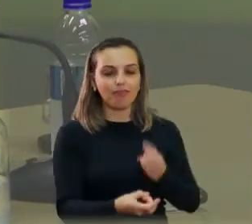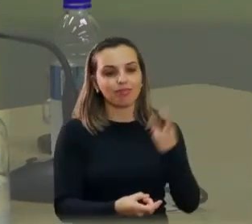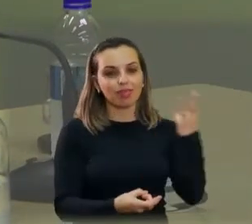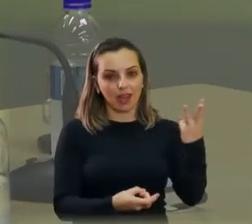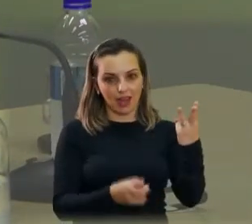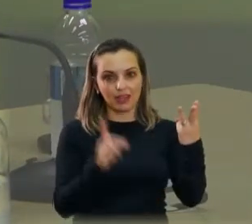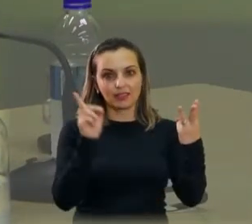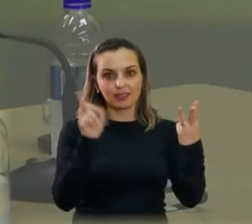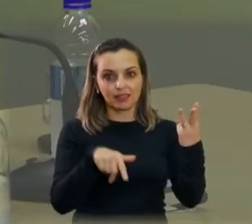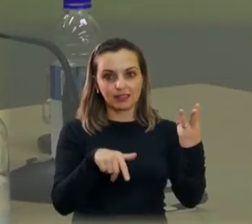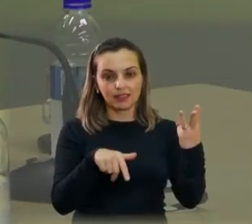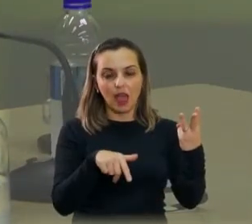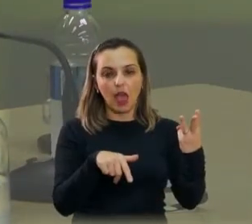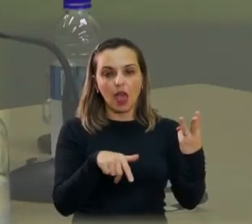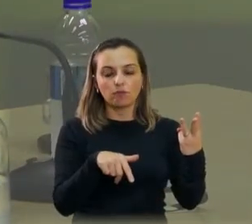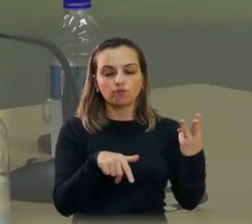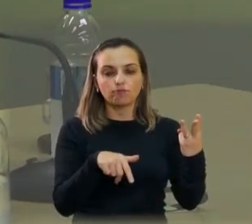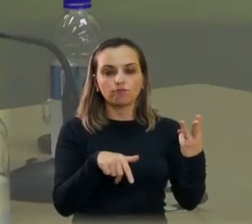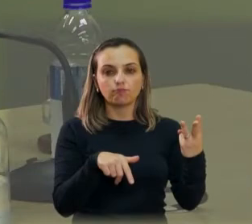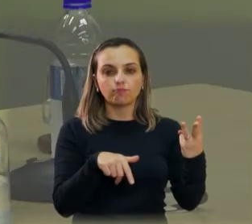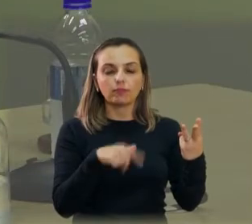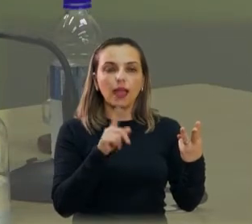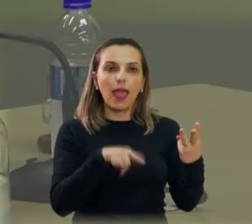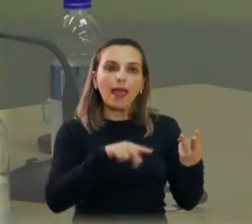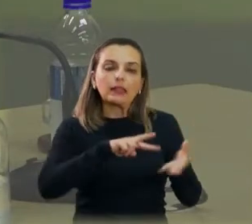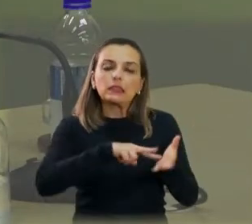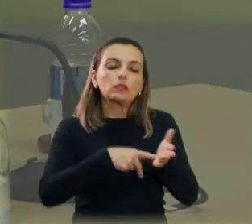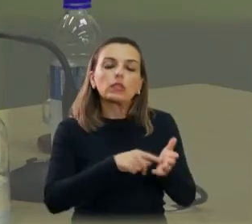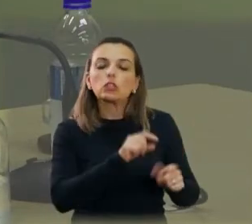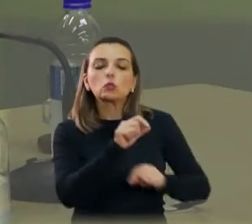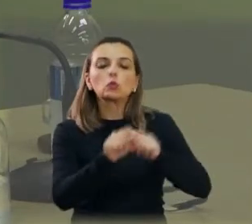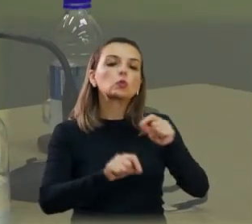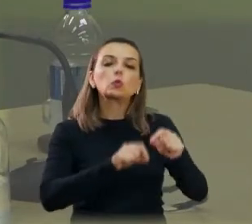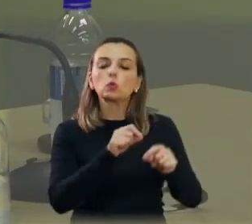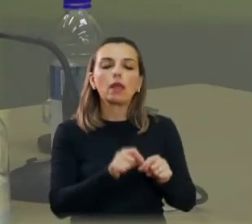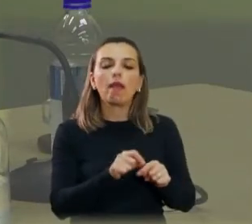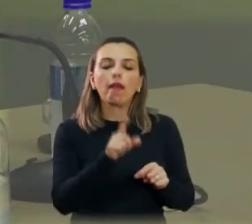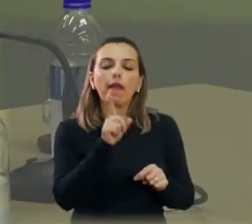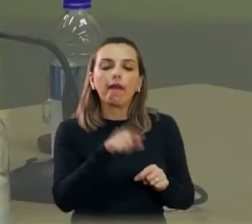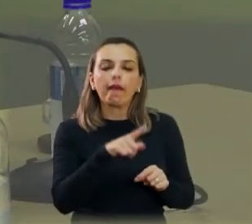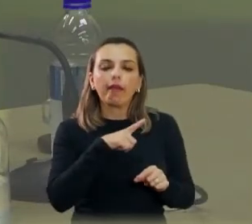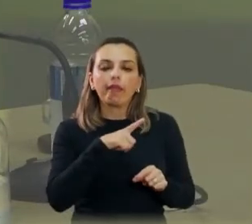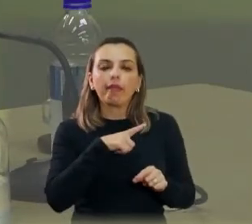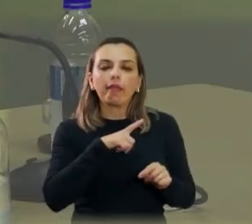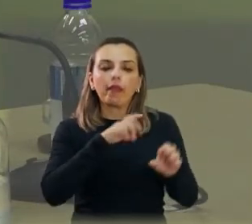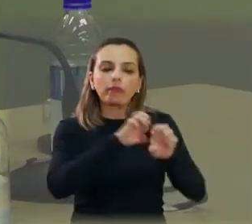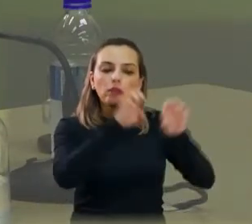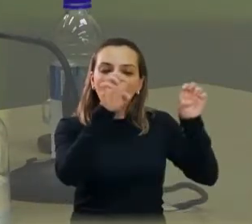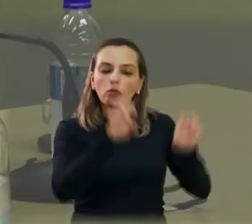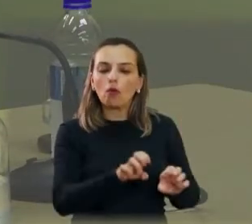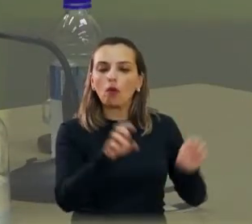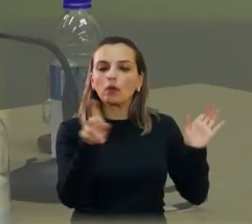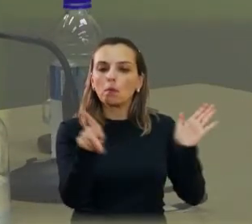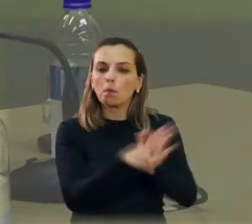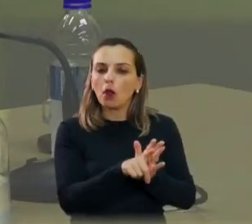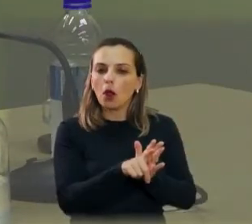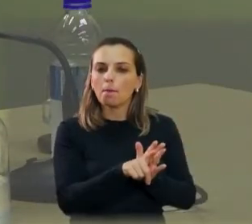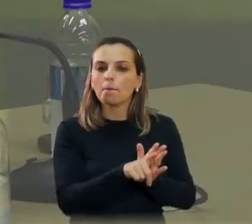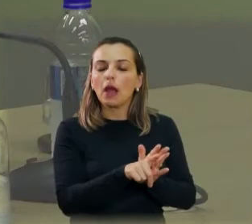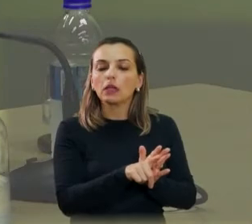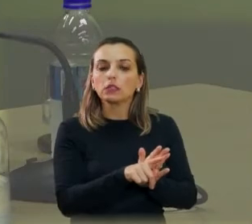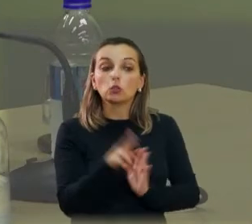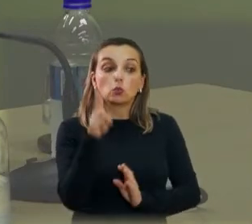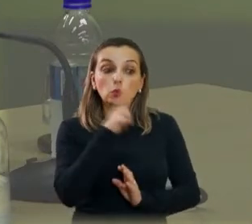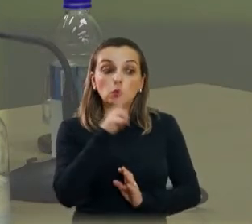o que a gente chama de estabilização. Leitos de estabilização são leitos que têm toda a estrutura de emergência,